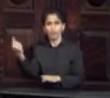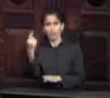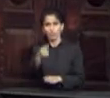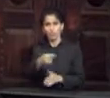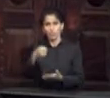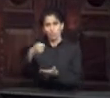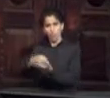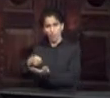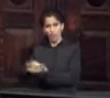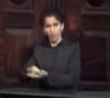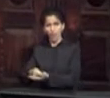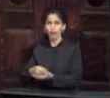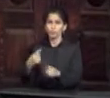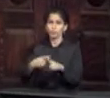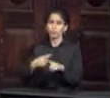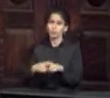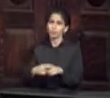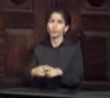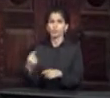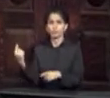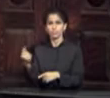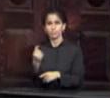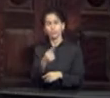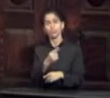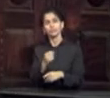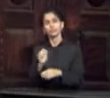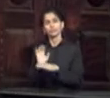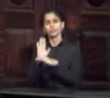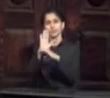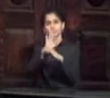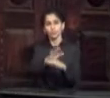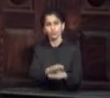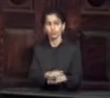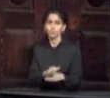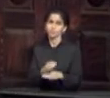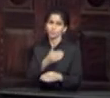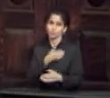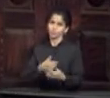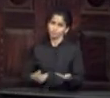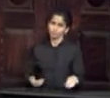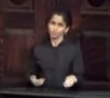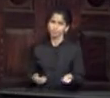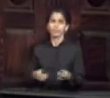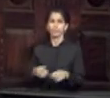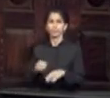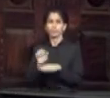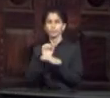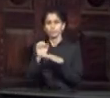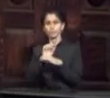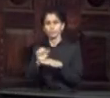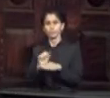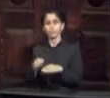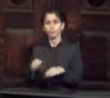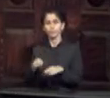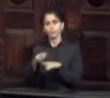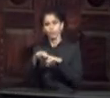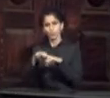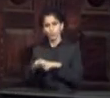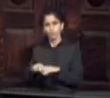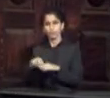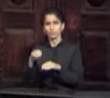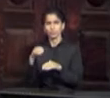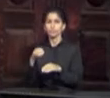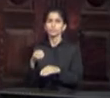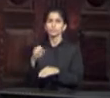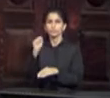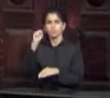paga, daquilo que cada contribuinte está deixando para o Estado. Portanto, senhores deputados, peço o sim a